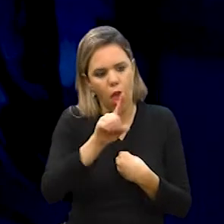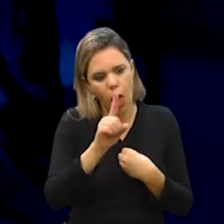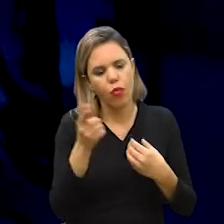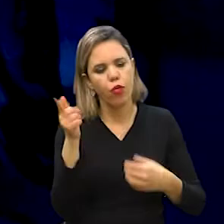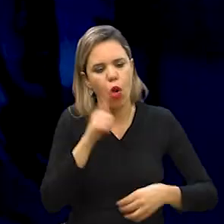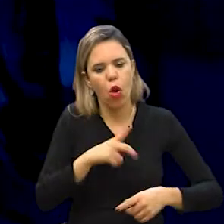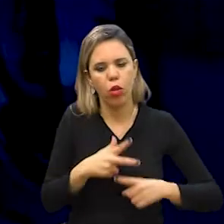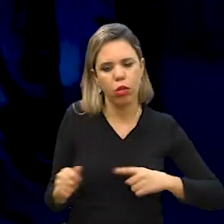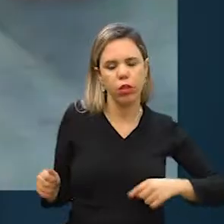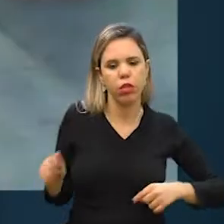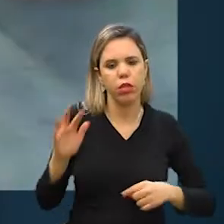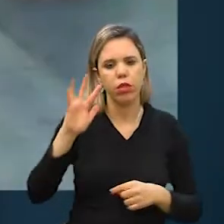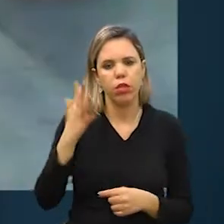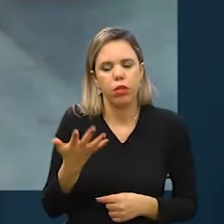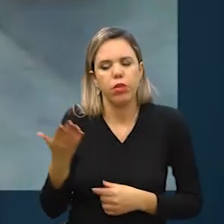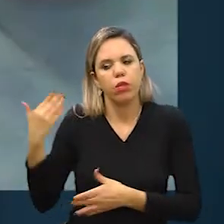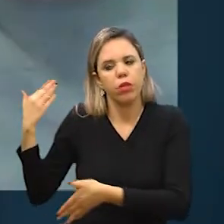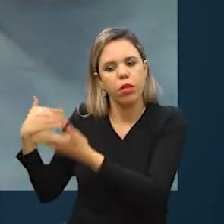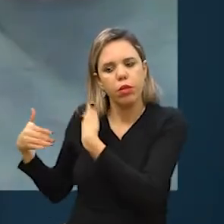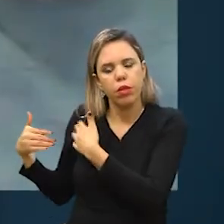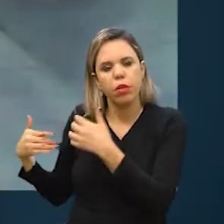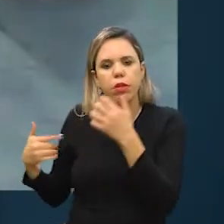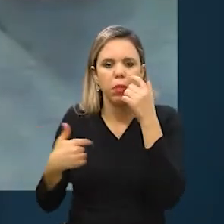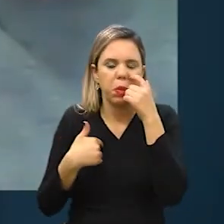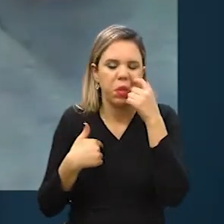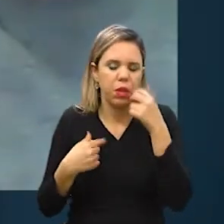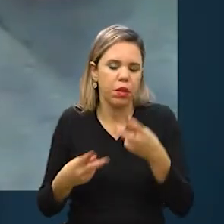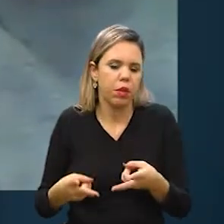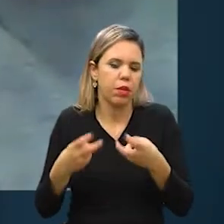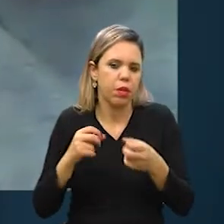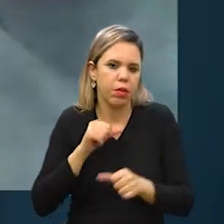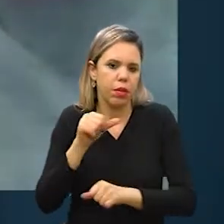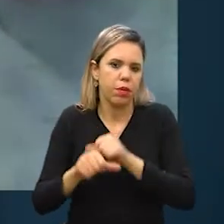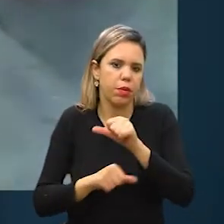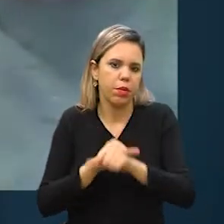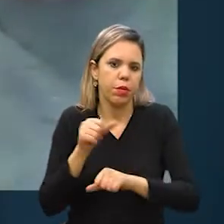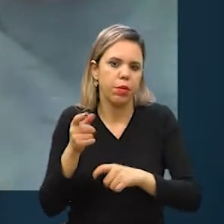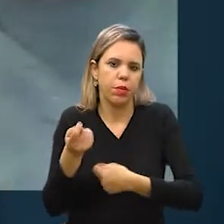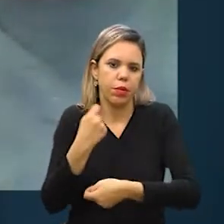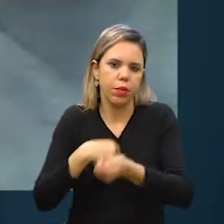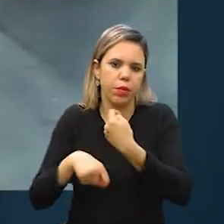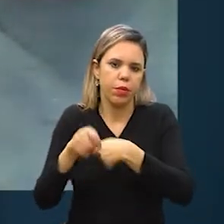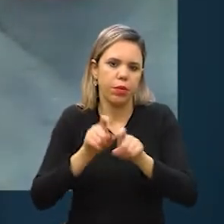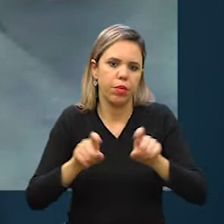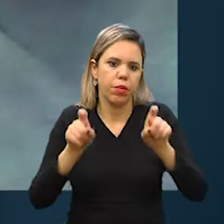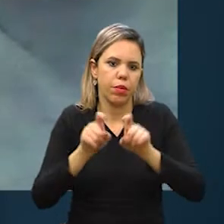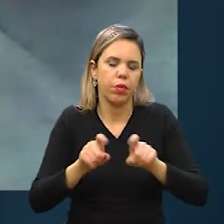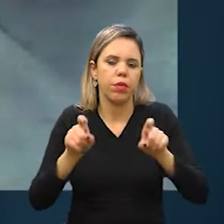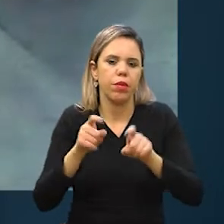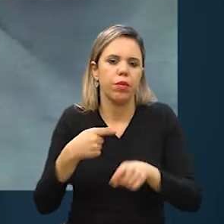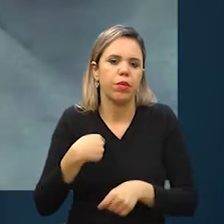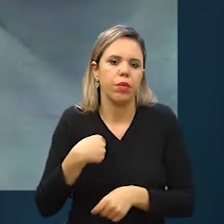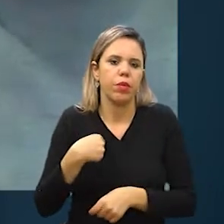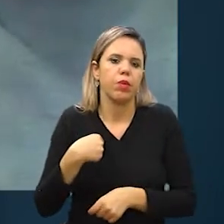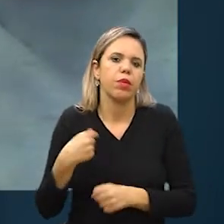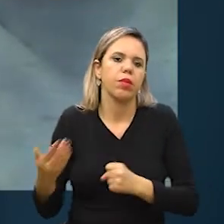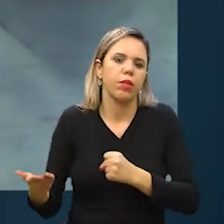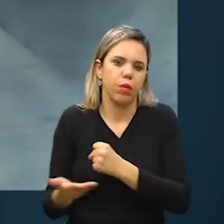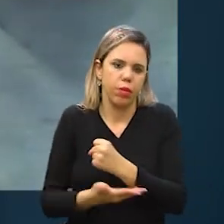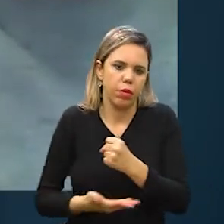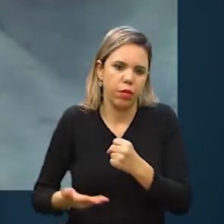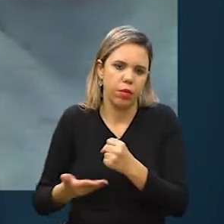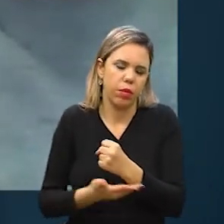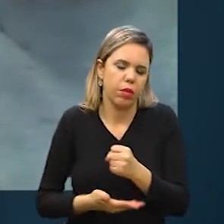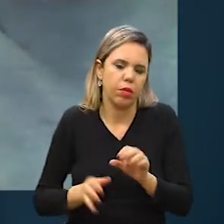da solução. E nessa época, eu percebi uma mudança no mercado da informática. Eu era um